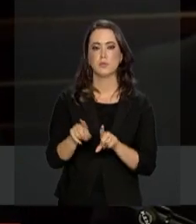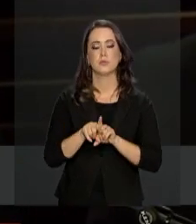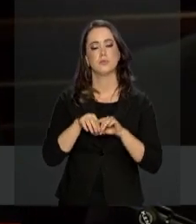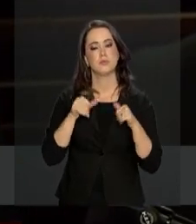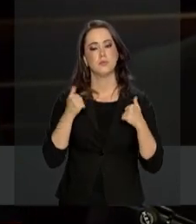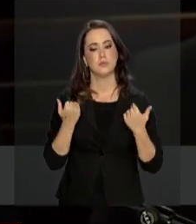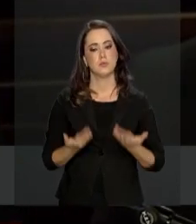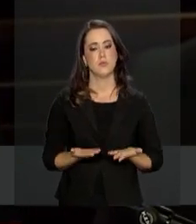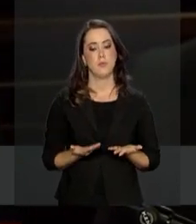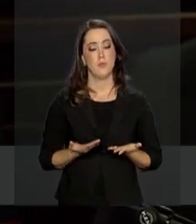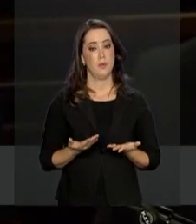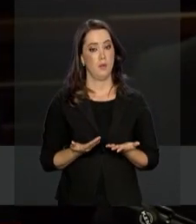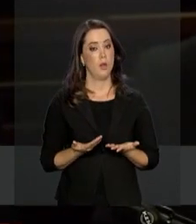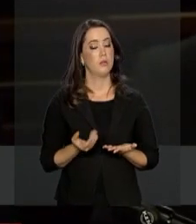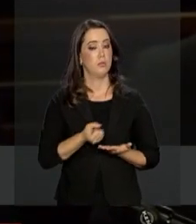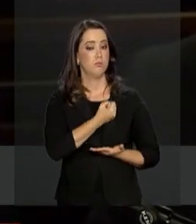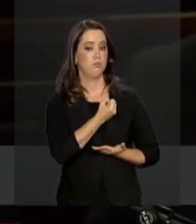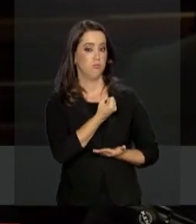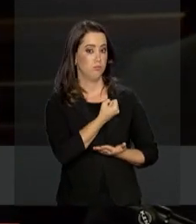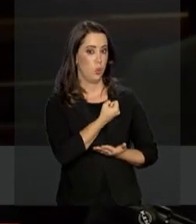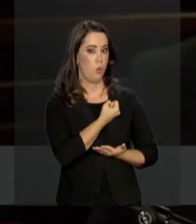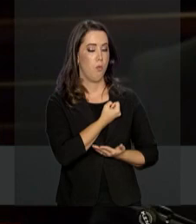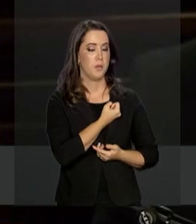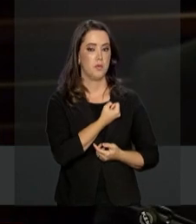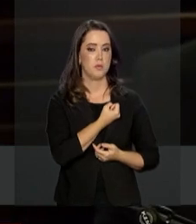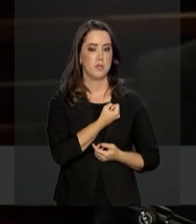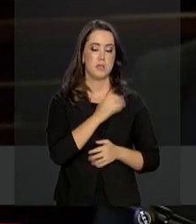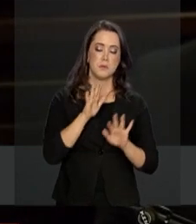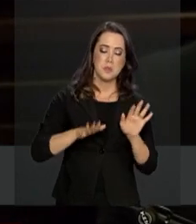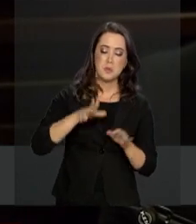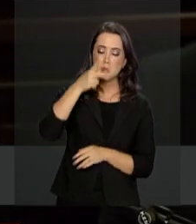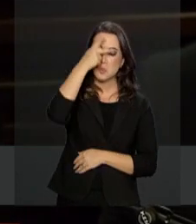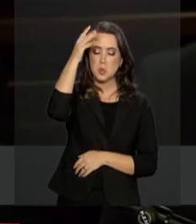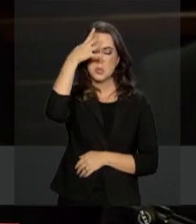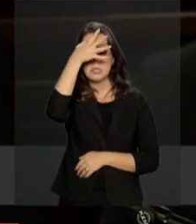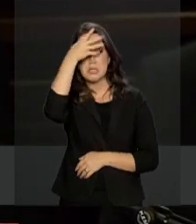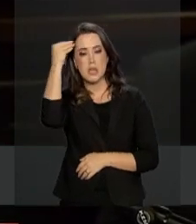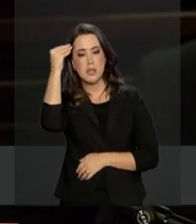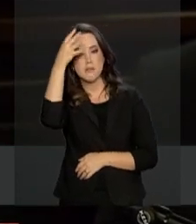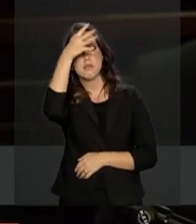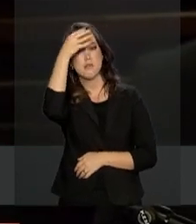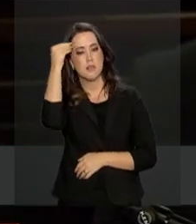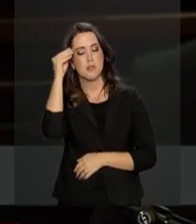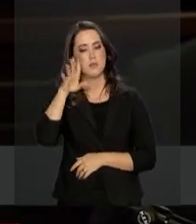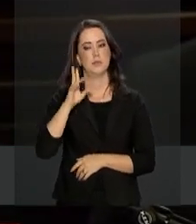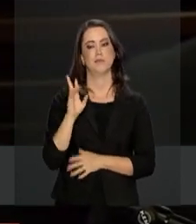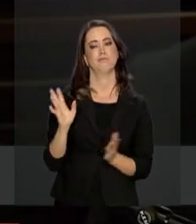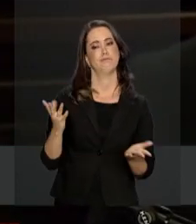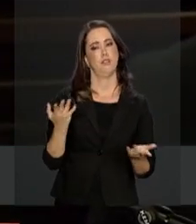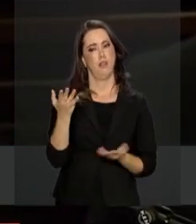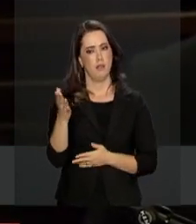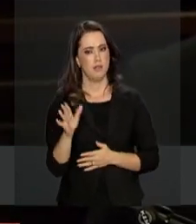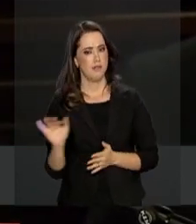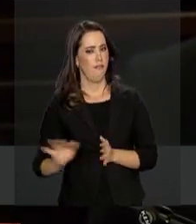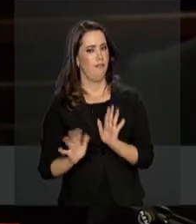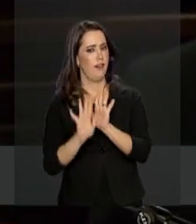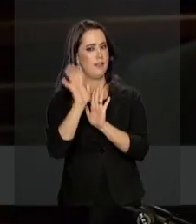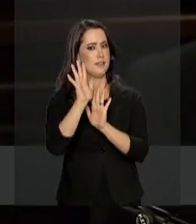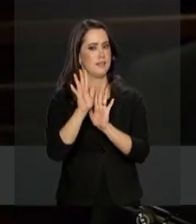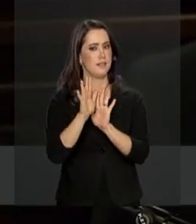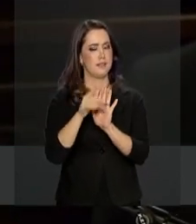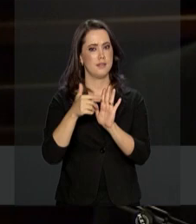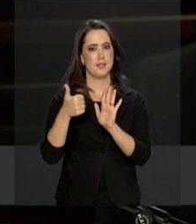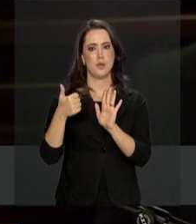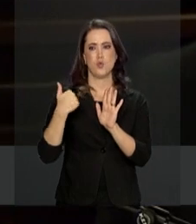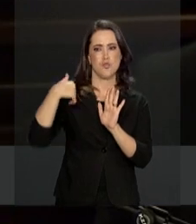a dados as pessoas não se esquecendo mas o dado convenhamos apanhar uma inflação de dois dígitos e trazê-la para